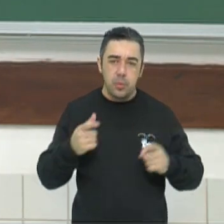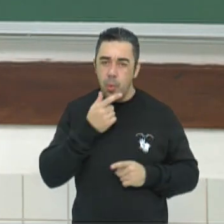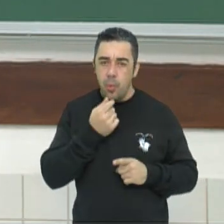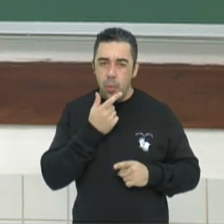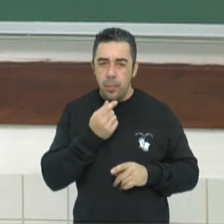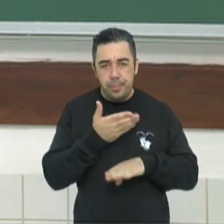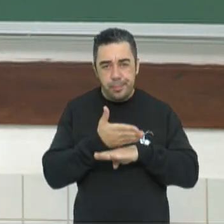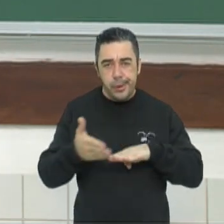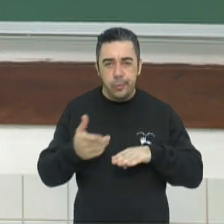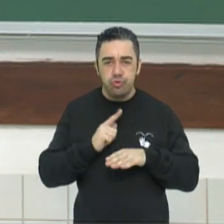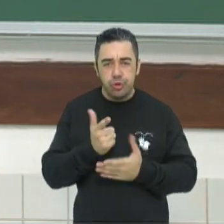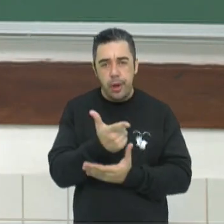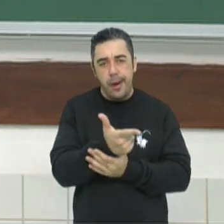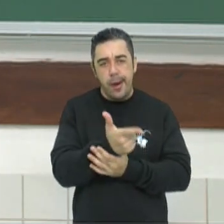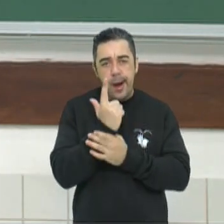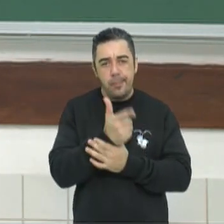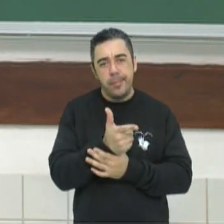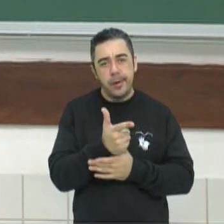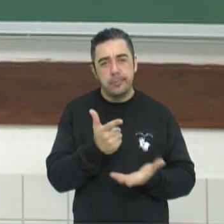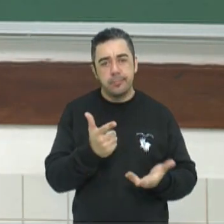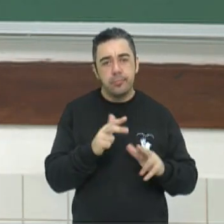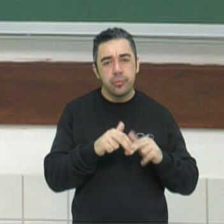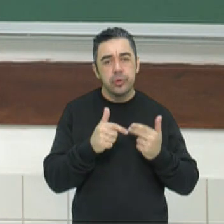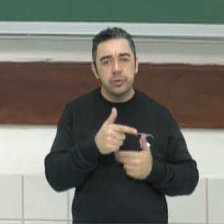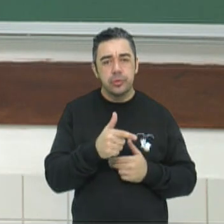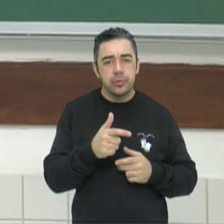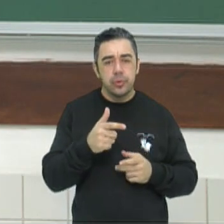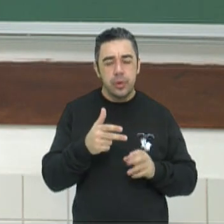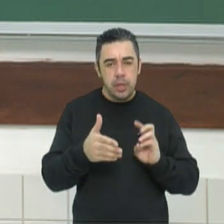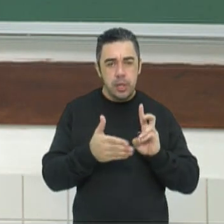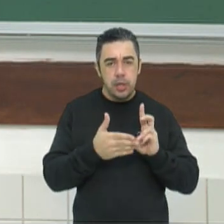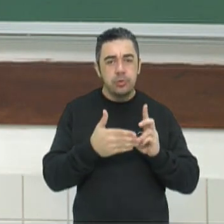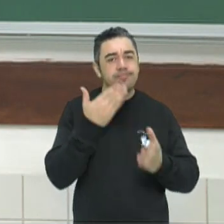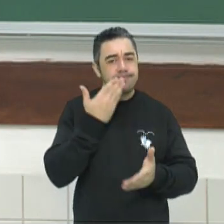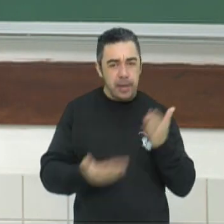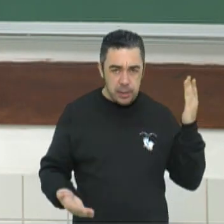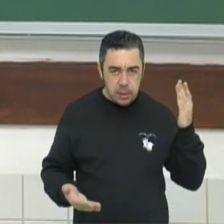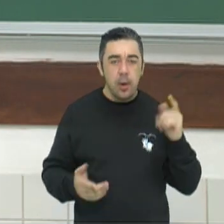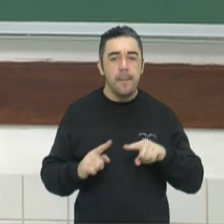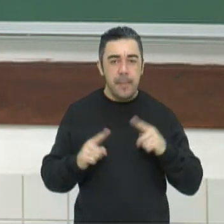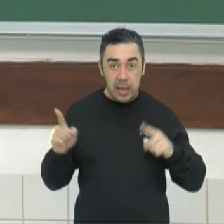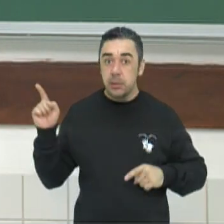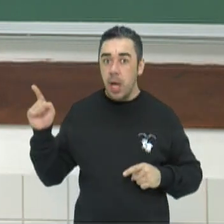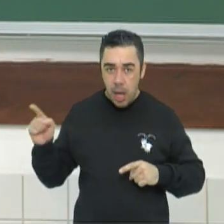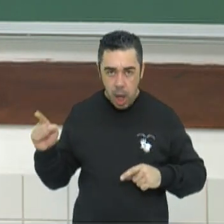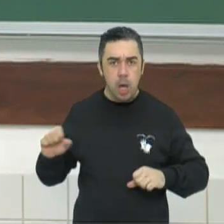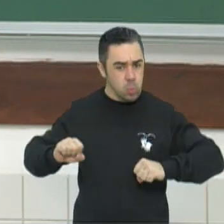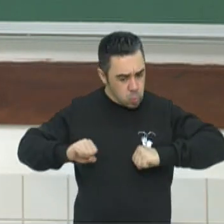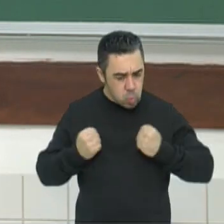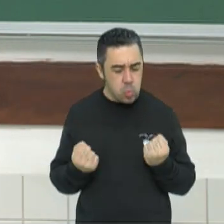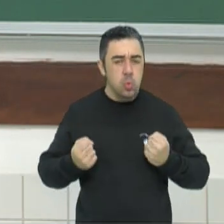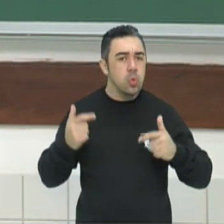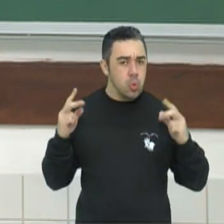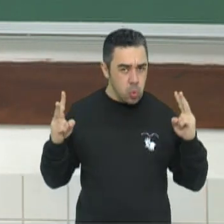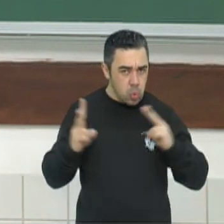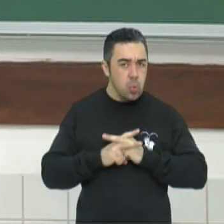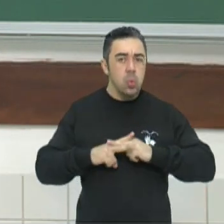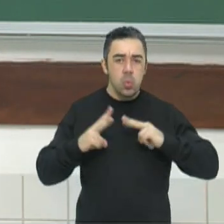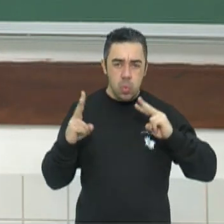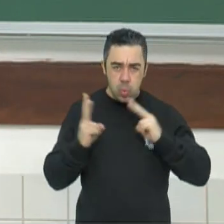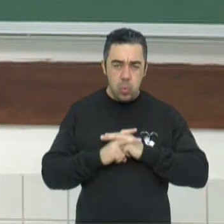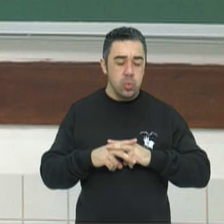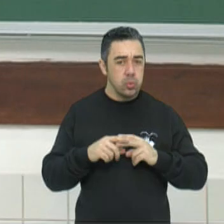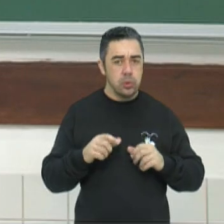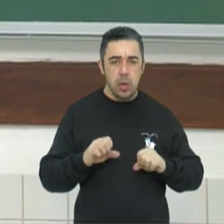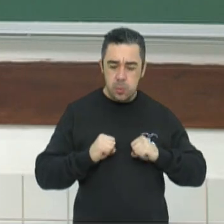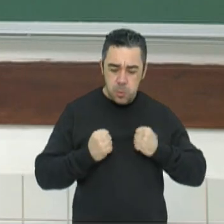derrotados nesses conflitos, mas nunca sem lutar. Então, que fique esse registro aqui, que os povos originários lutaram por seu